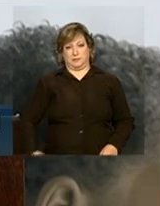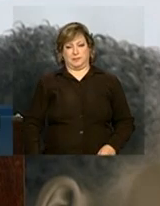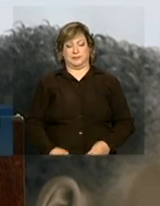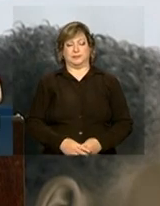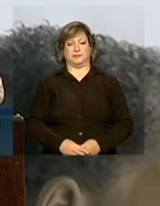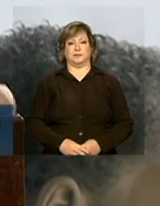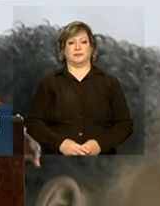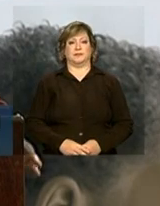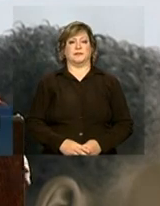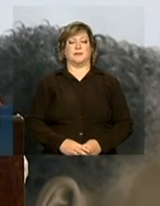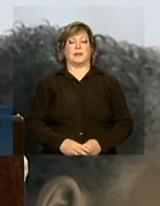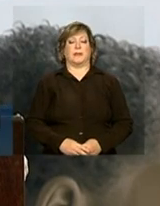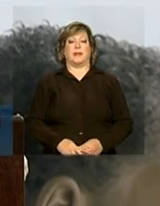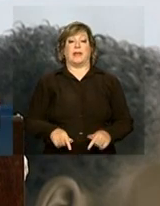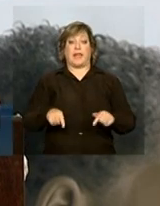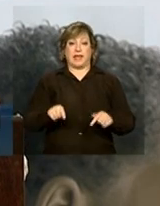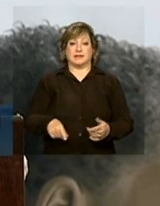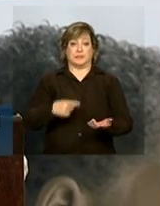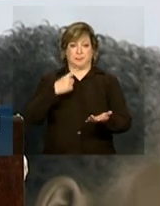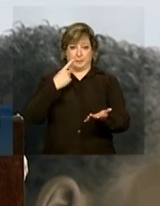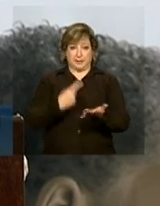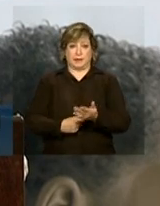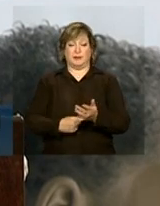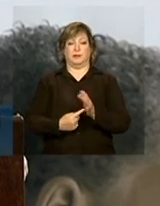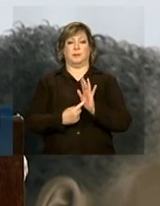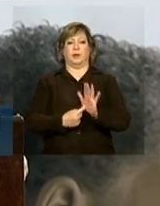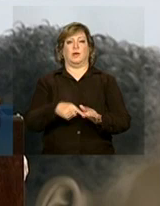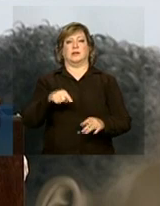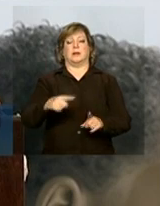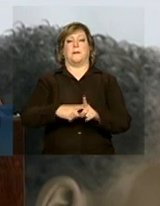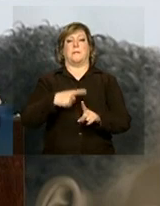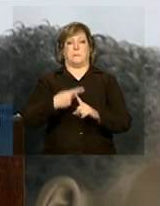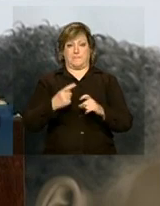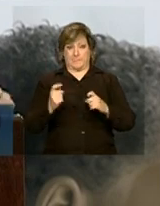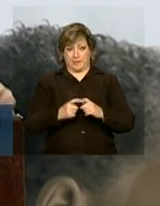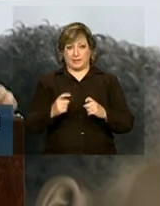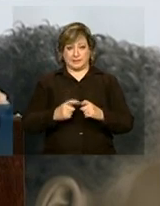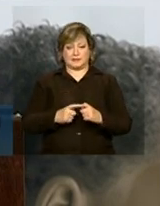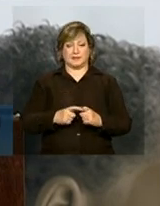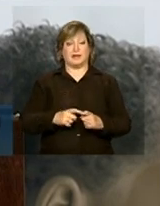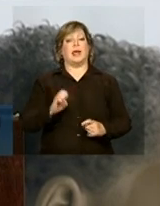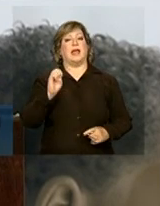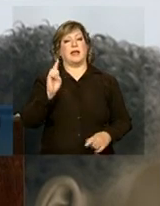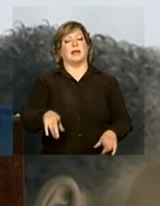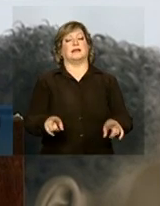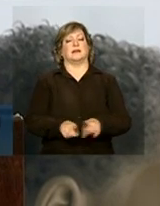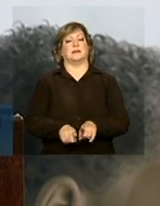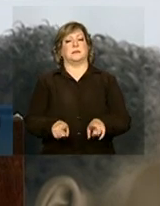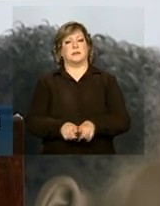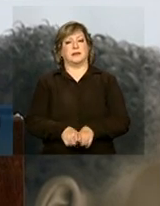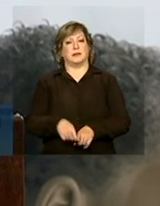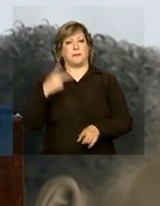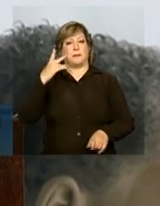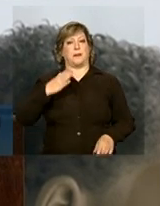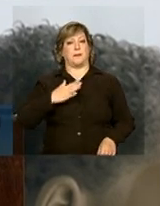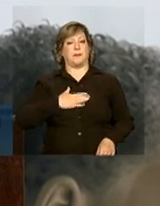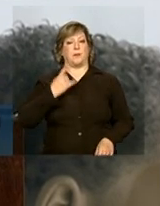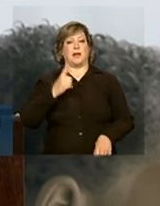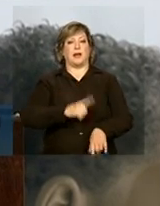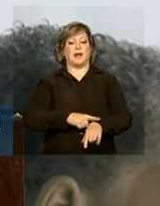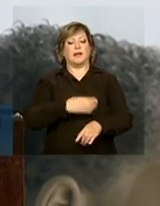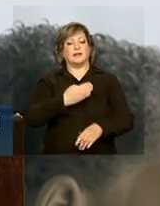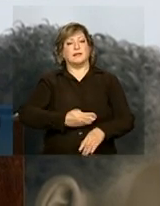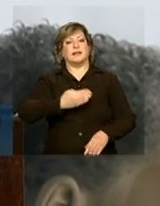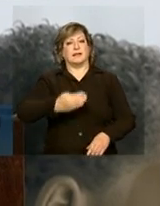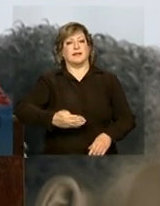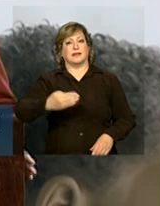Esse pacto, então, expresso nos mais médicos, é também, para mim, uma etapa para a gente